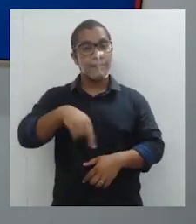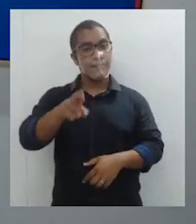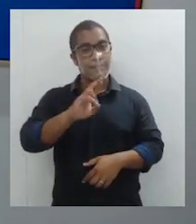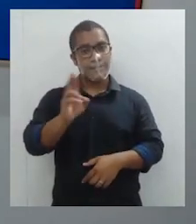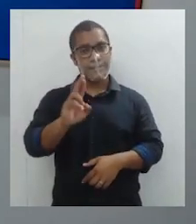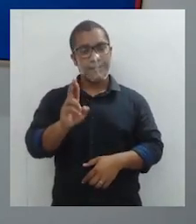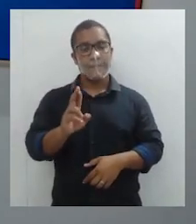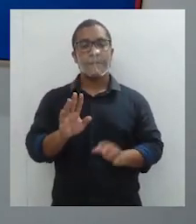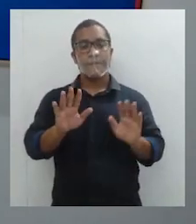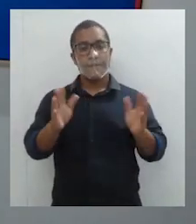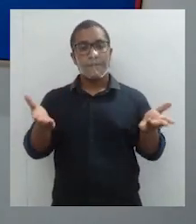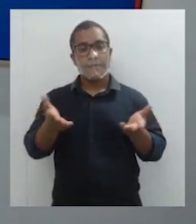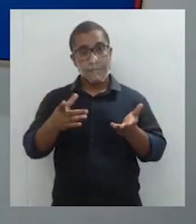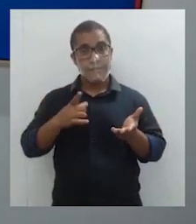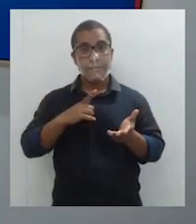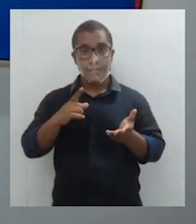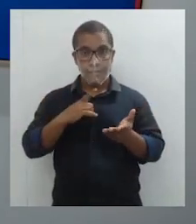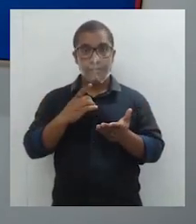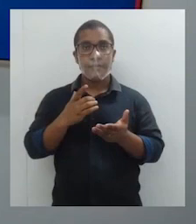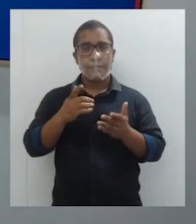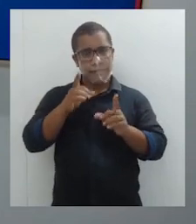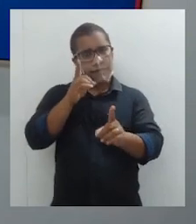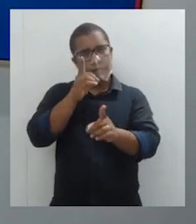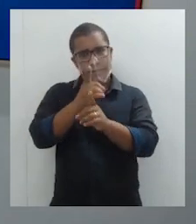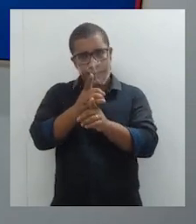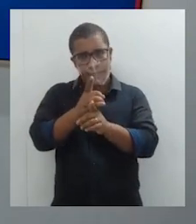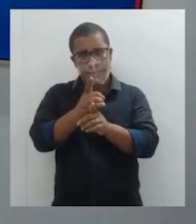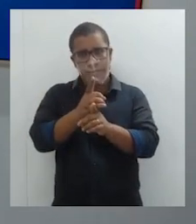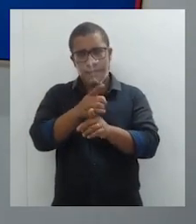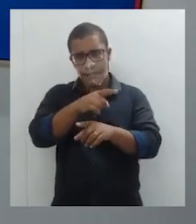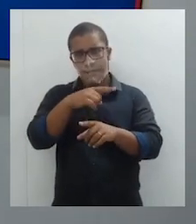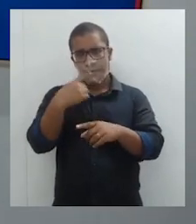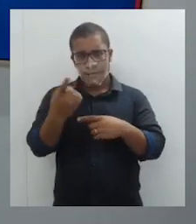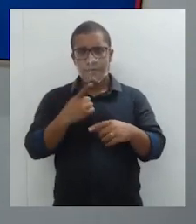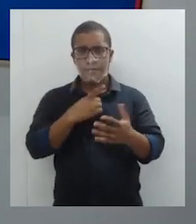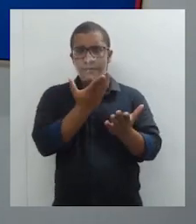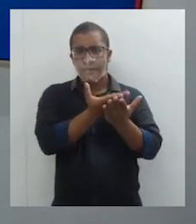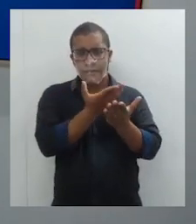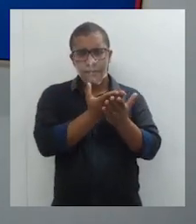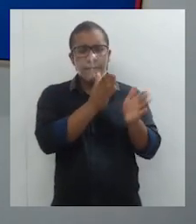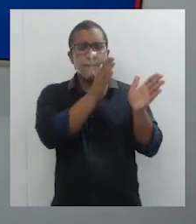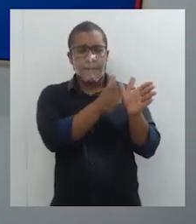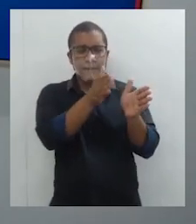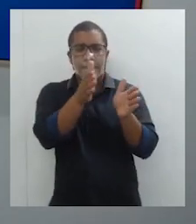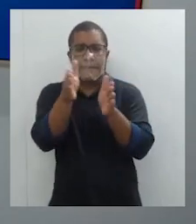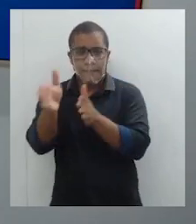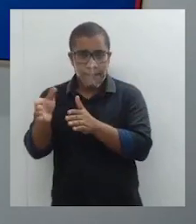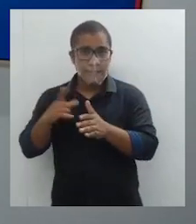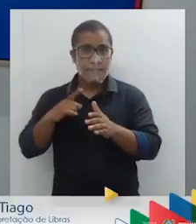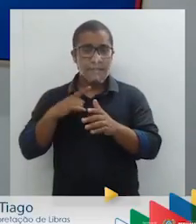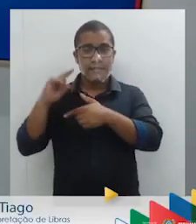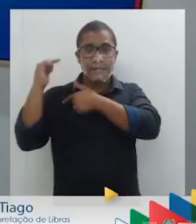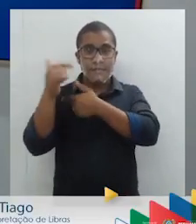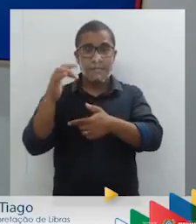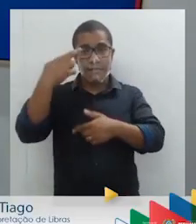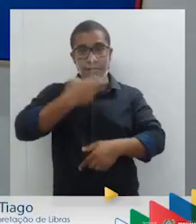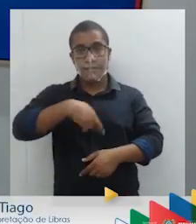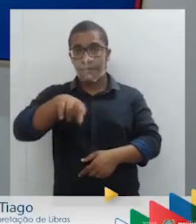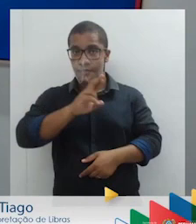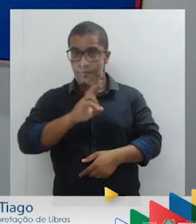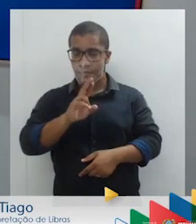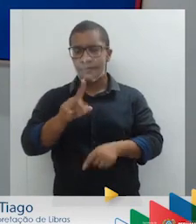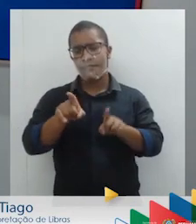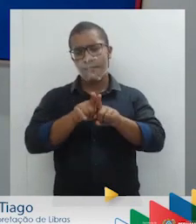E hoje nós temos mais um encontro da nossa série sobre as grandes tradições religiosas